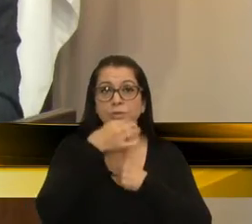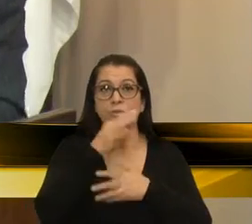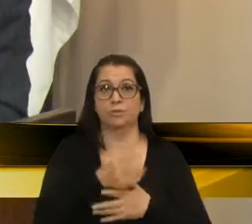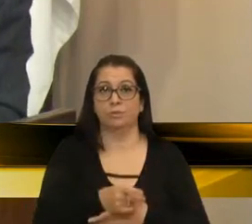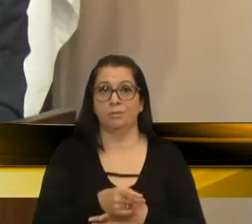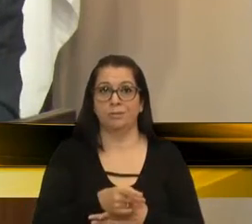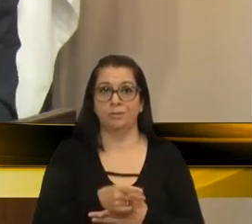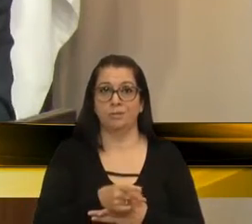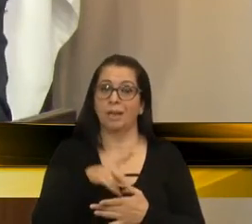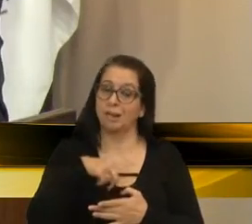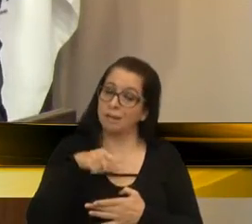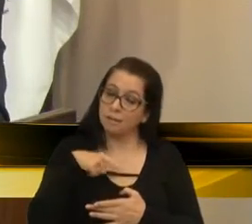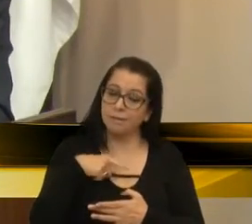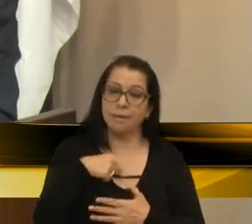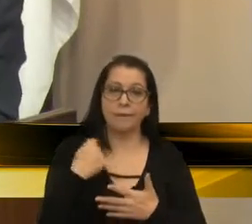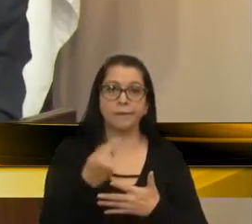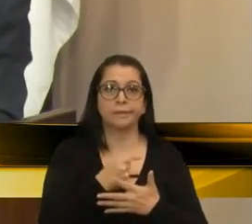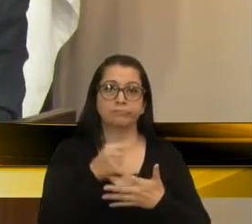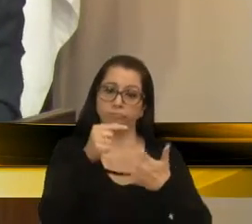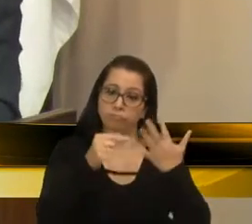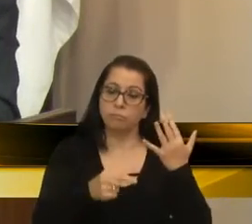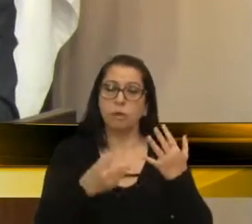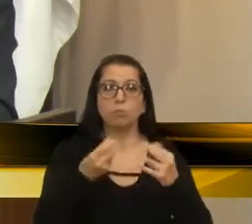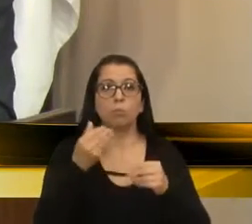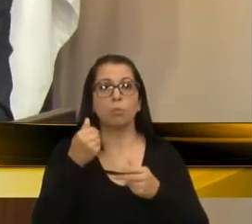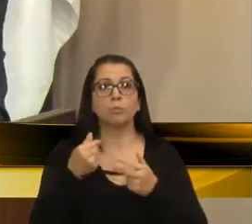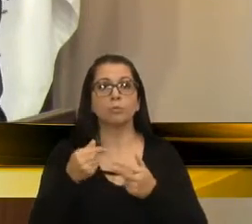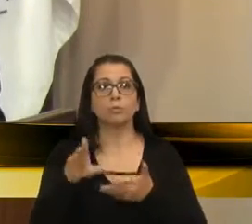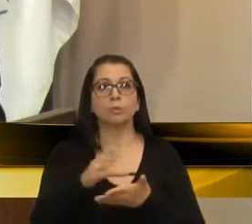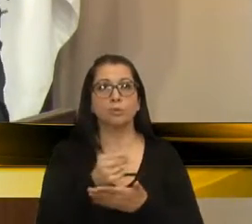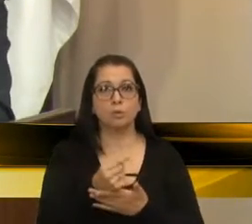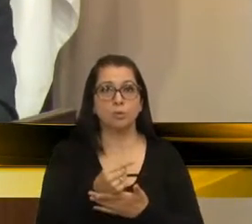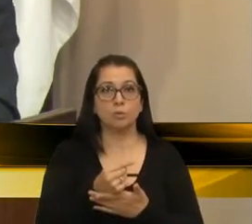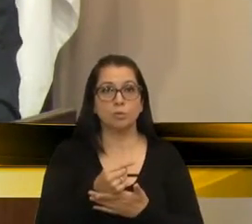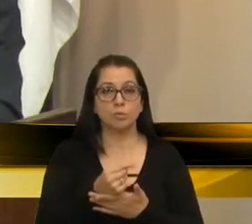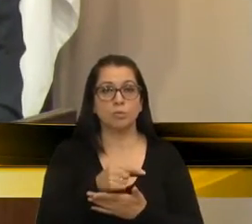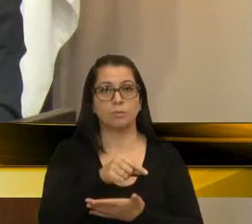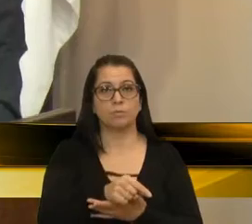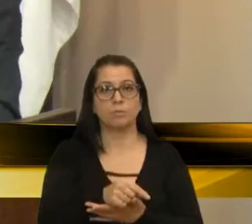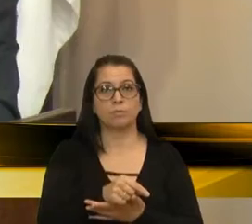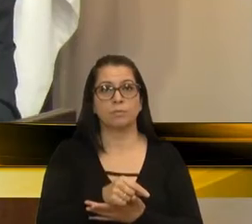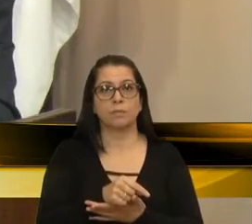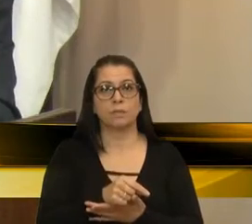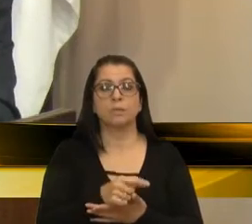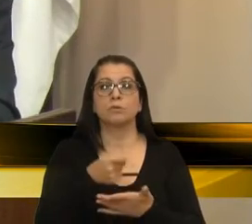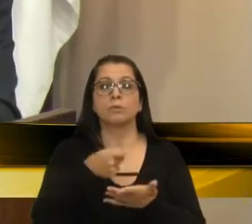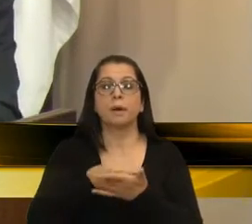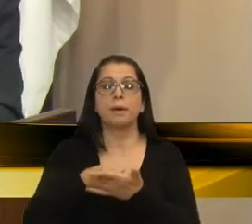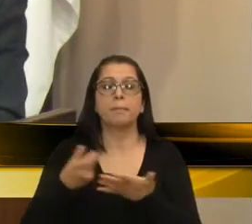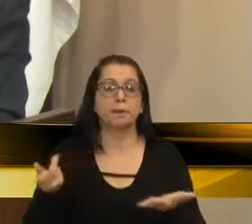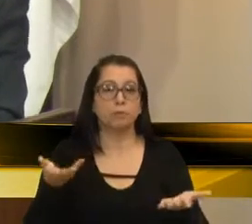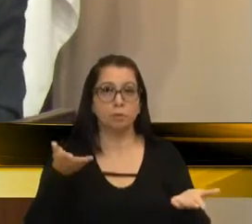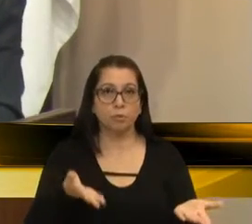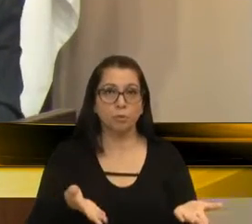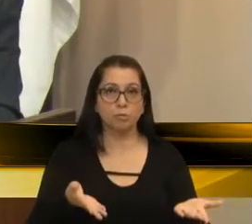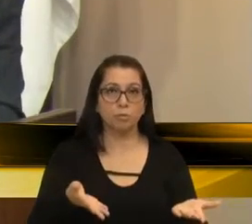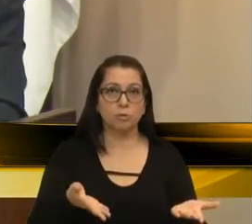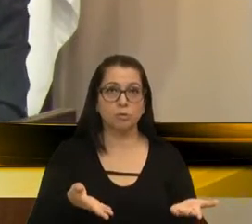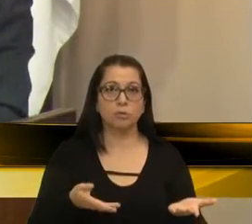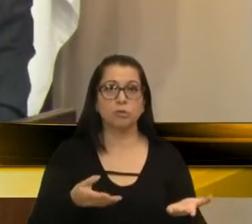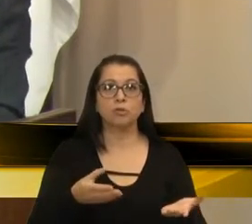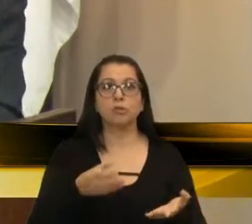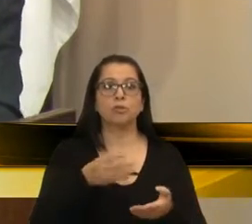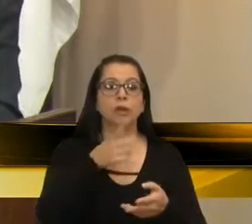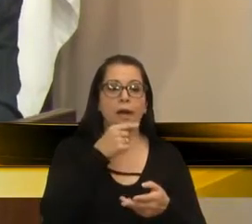ali estão contidas, né, muitos recursos, são alocados recursos dos pagamentos hoje da conta de